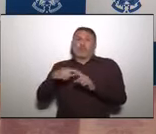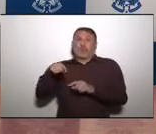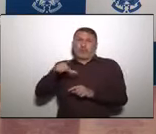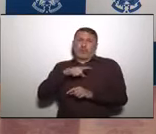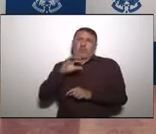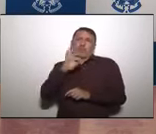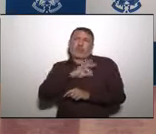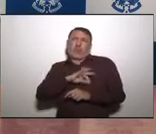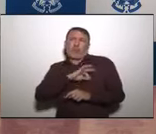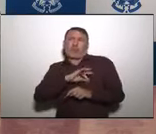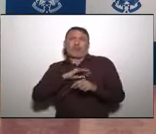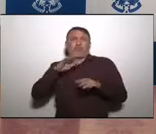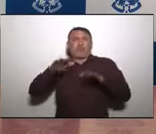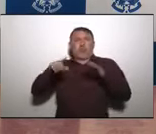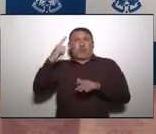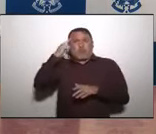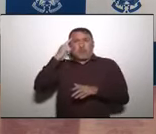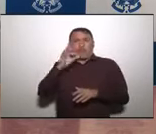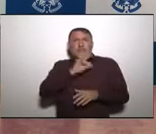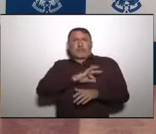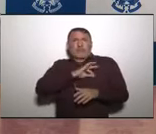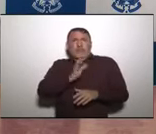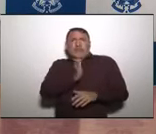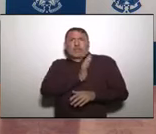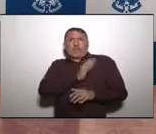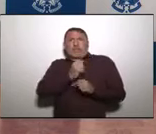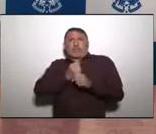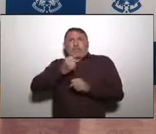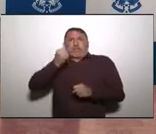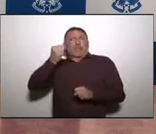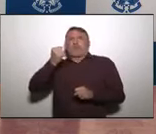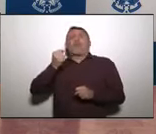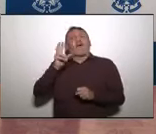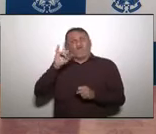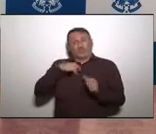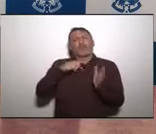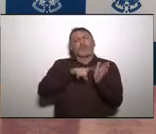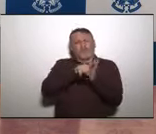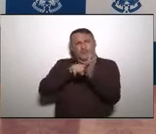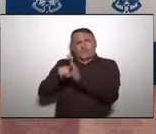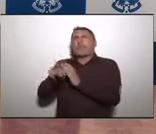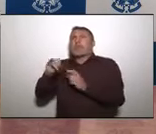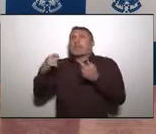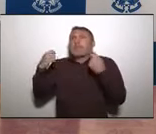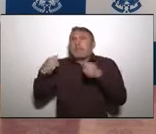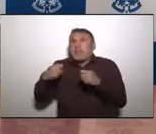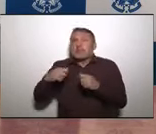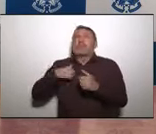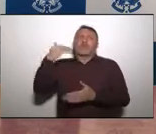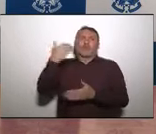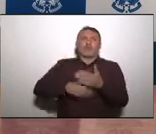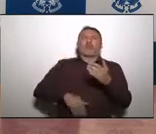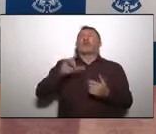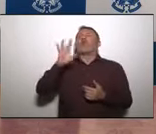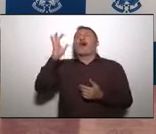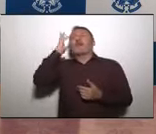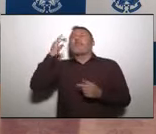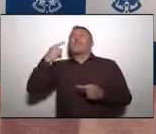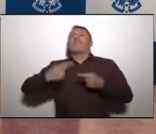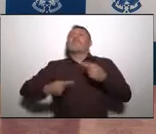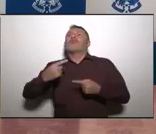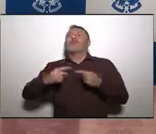razoáveis, médios, não são salários que são absurdos, mas vamos vendo. Assim, à medida que for necessário tomar medidas, a gente toma. A medida não pode ser só política, tem que ser